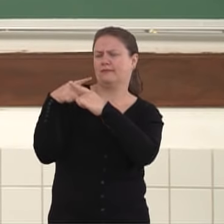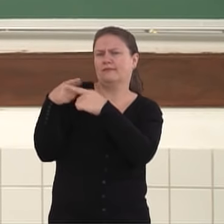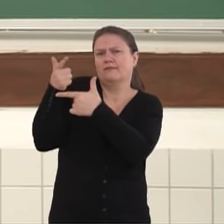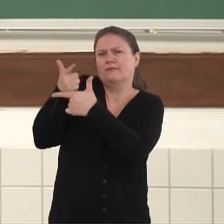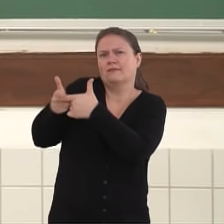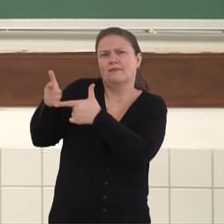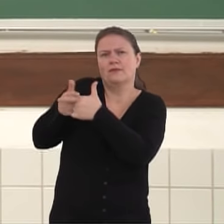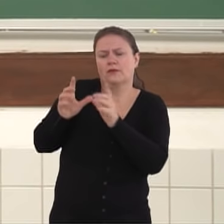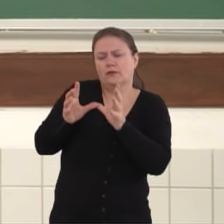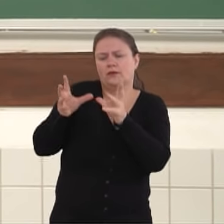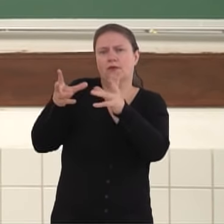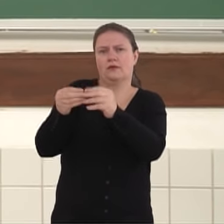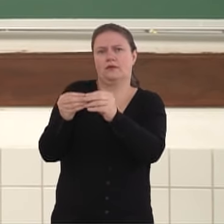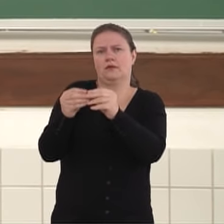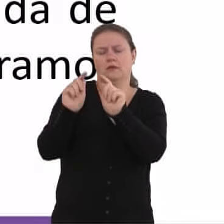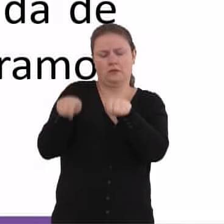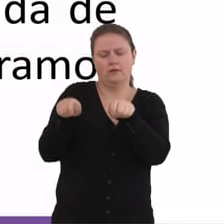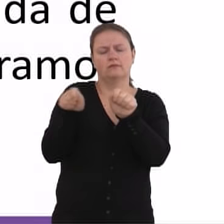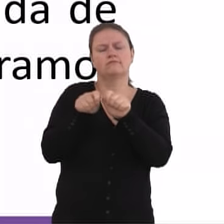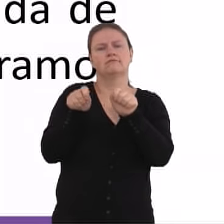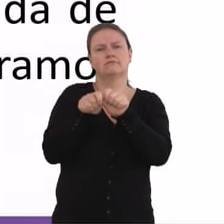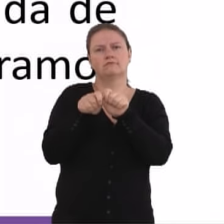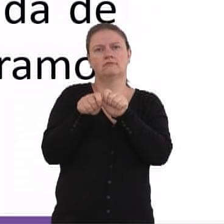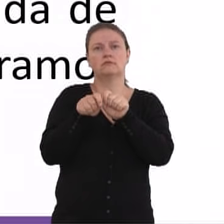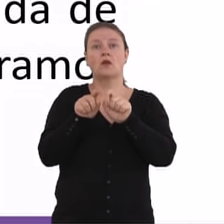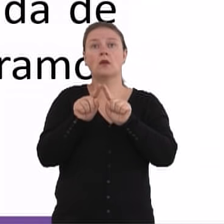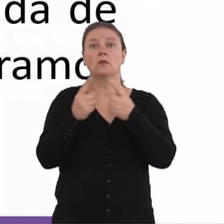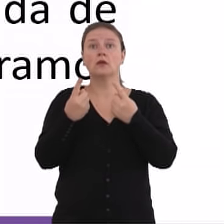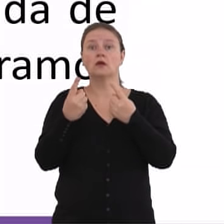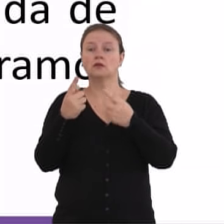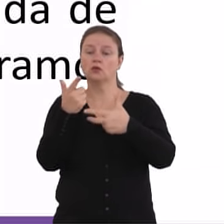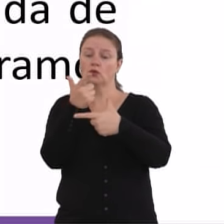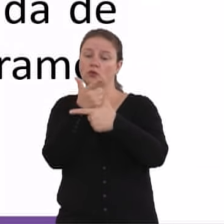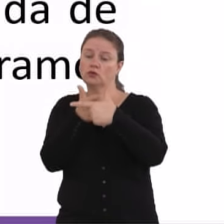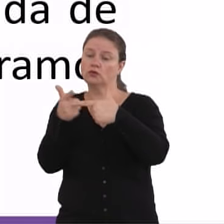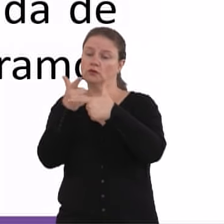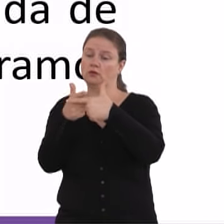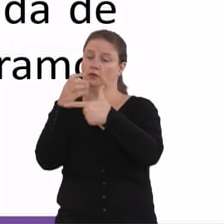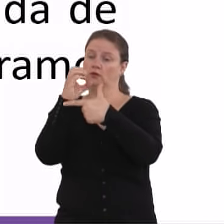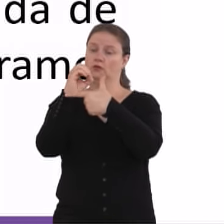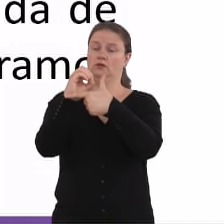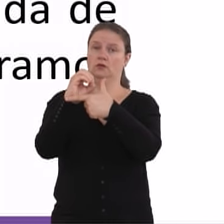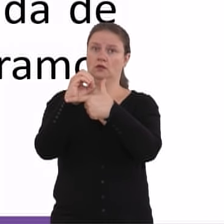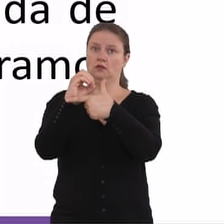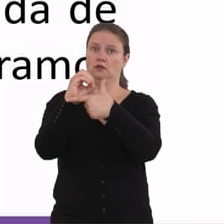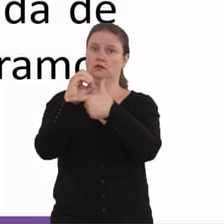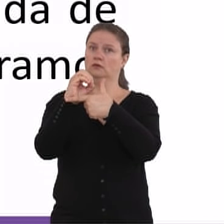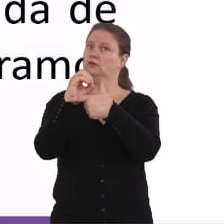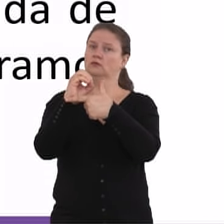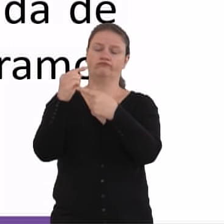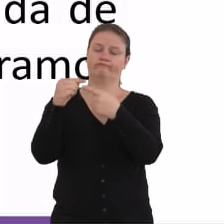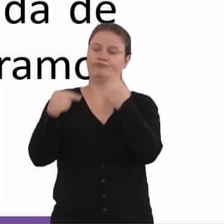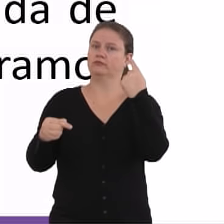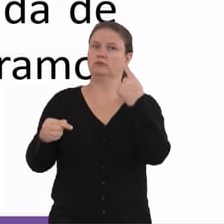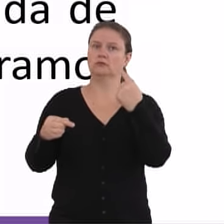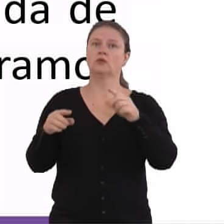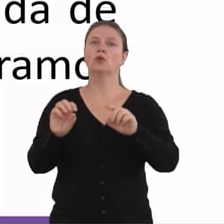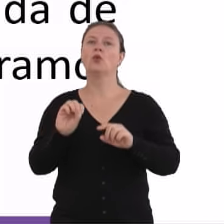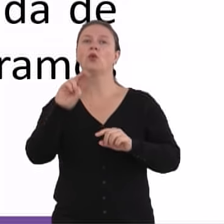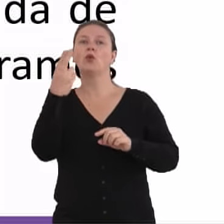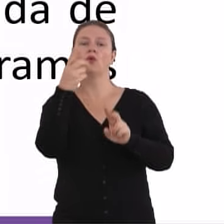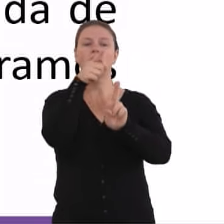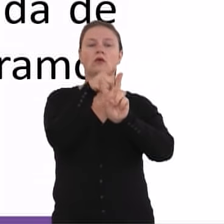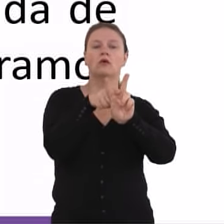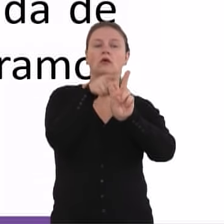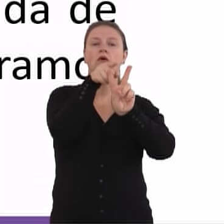multiplicação, divisão, exceto a divisão por zero, bem como extraímos a raiz quadrada de qualquer